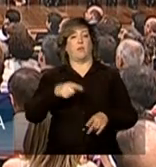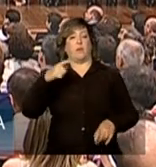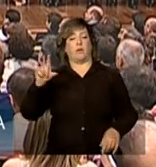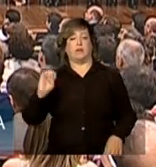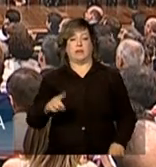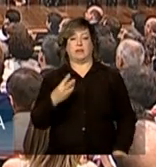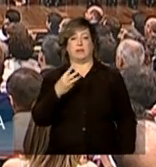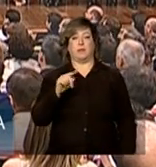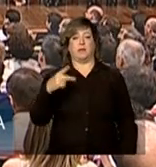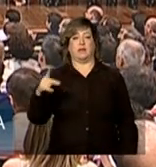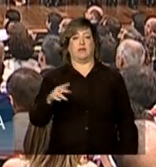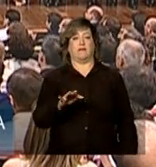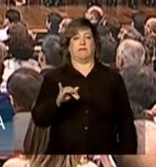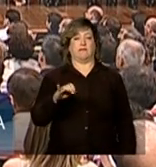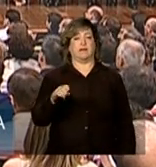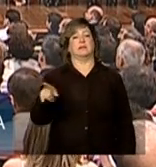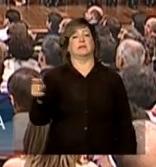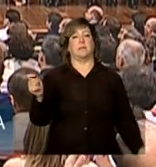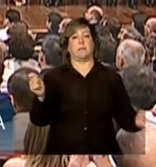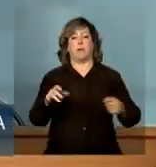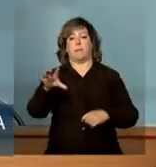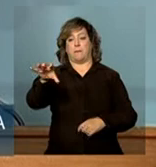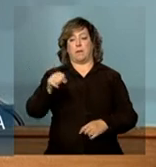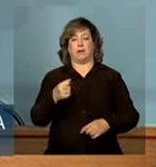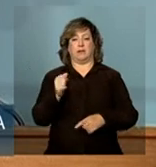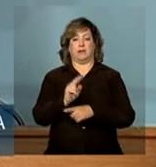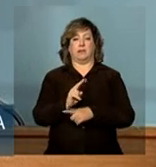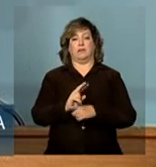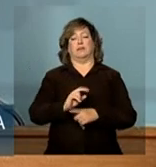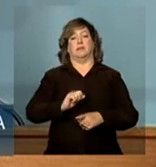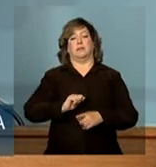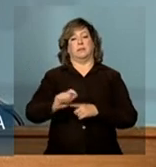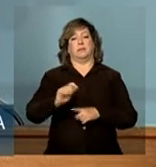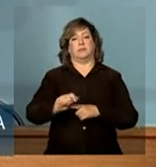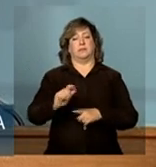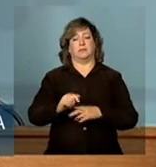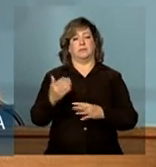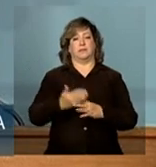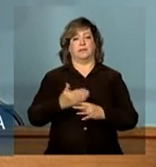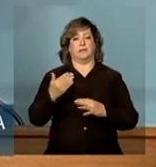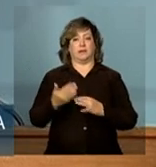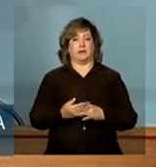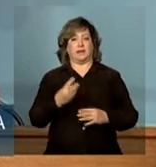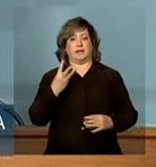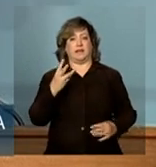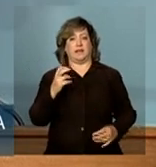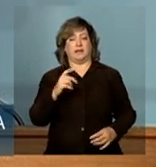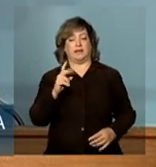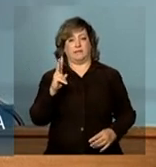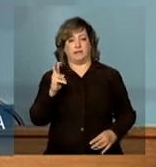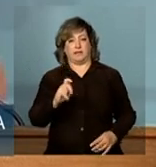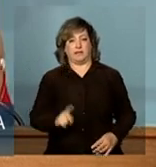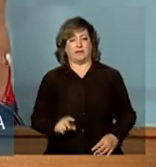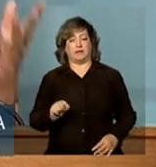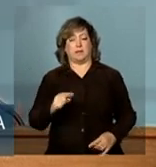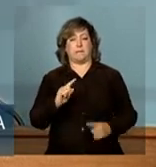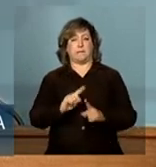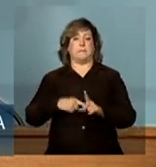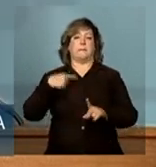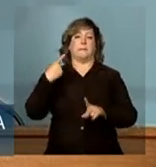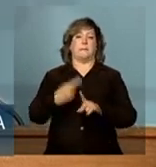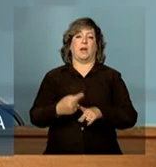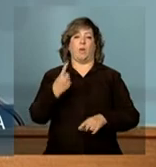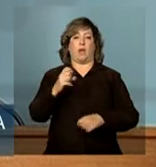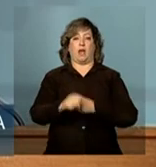mil do FIES, que ele pode tomar um financiamento e pagar em 3 vezes mais um ano. Por exemplo, se o curso dele é